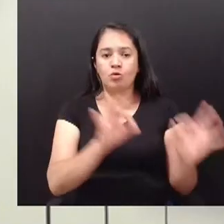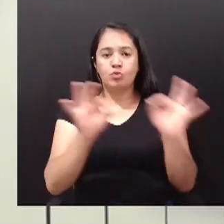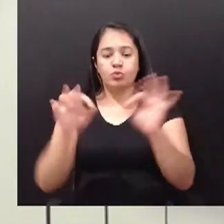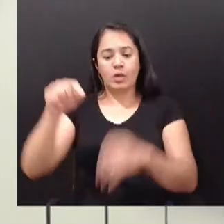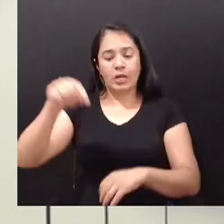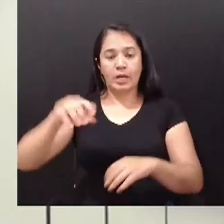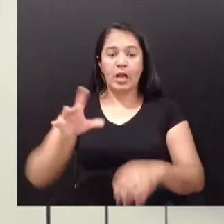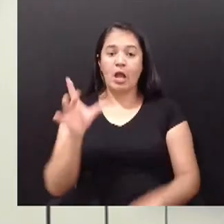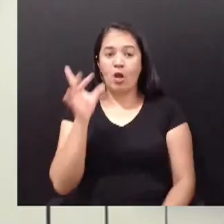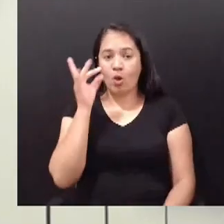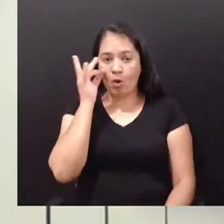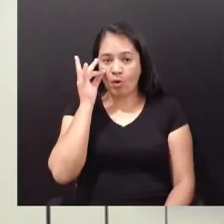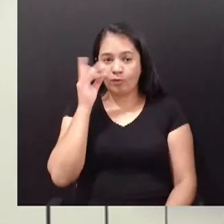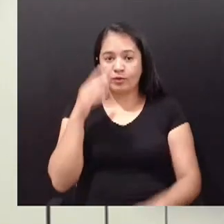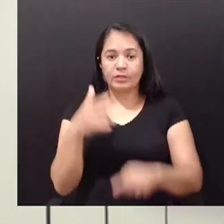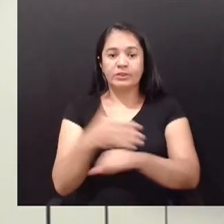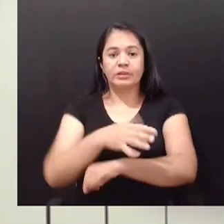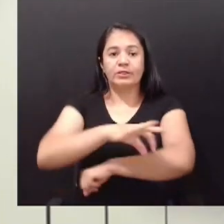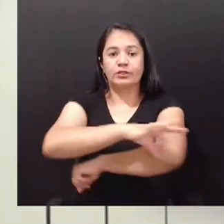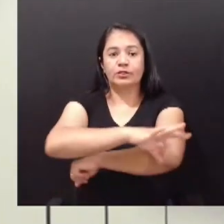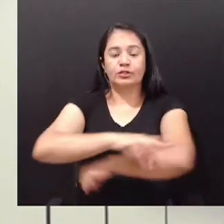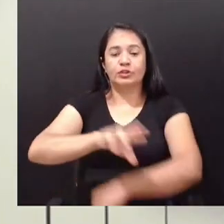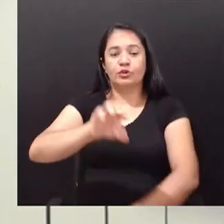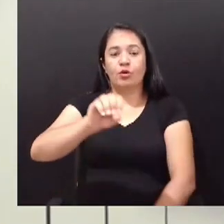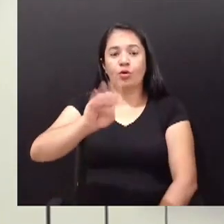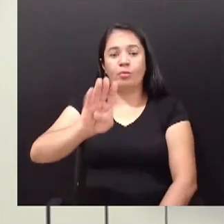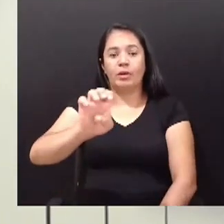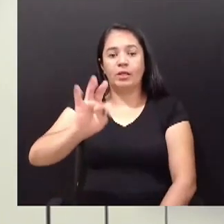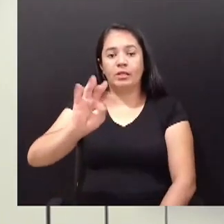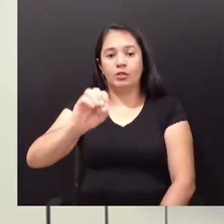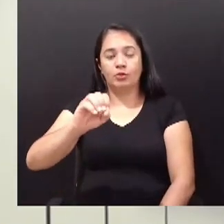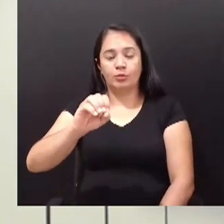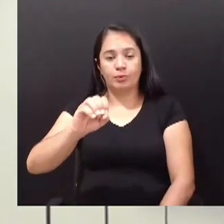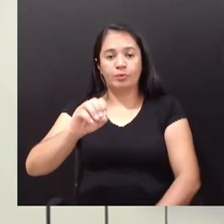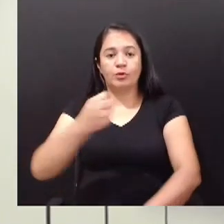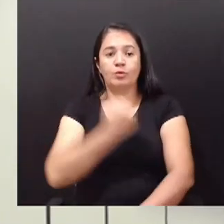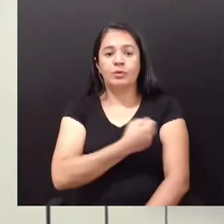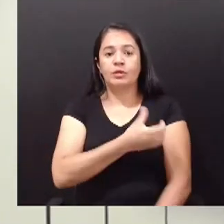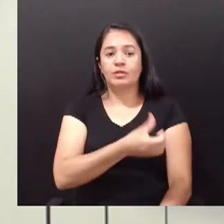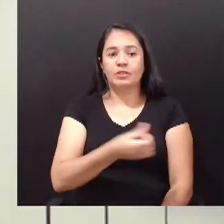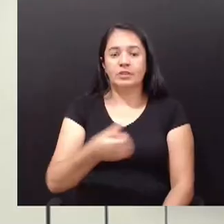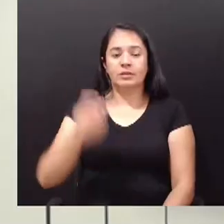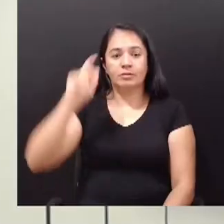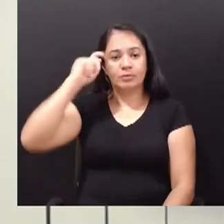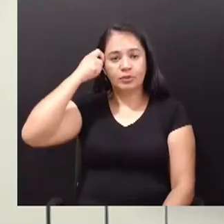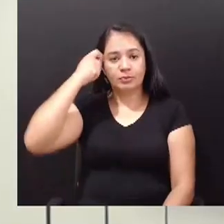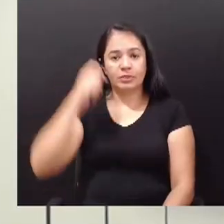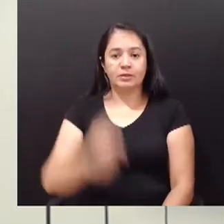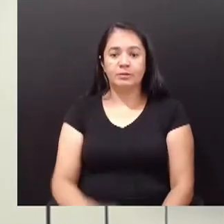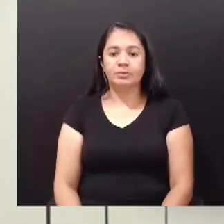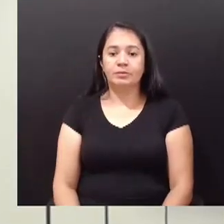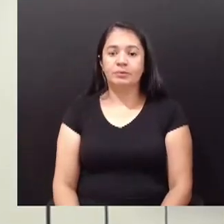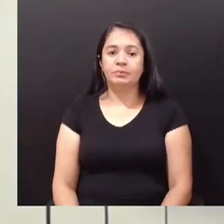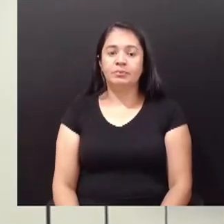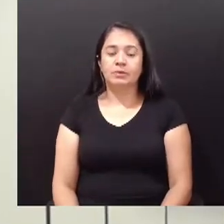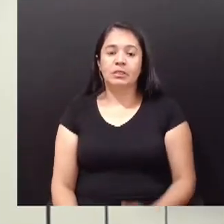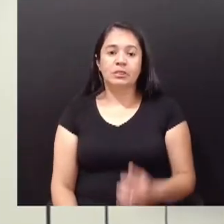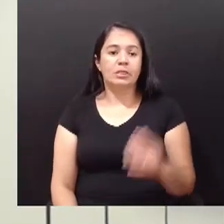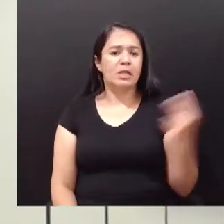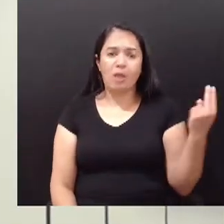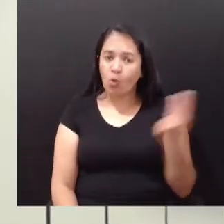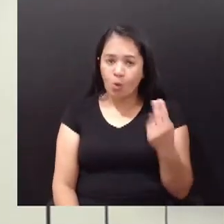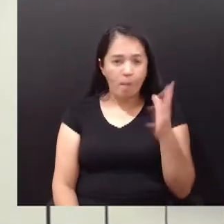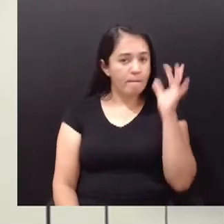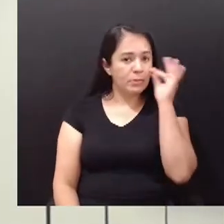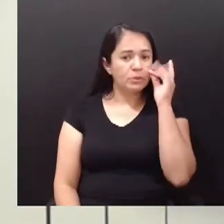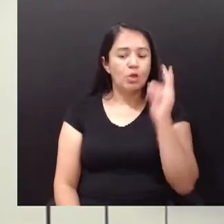na entrada pela Avenida Engenheiro Roberto Mange, número 66, no bairro Ponte Preta. Se não tiver condições, continue com a